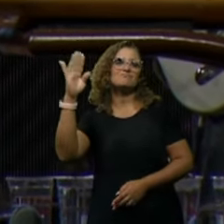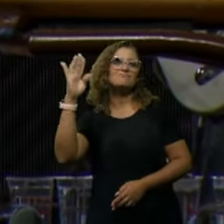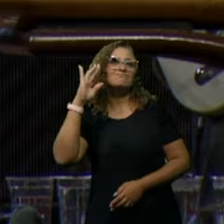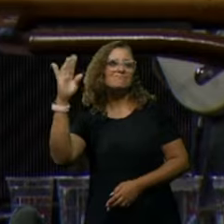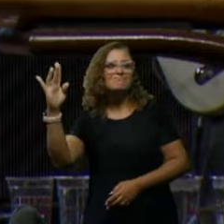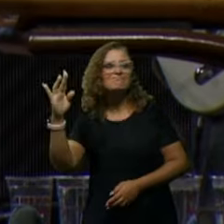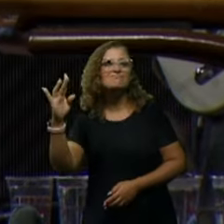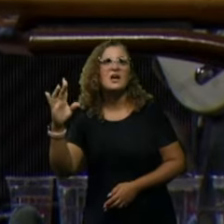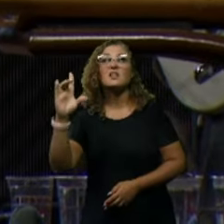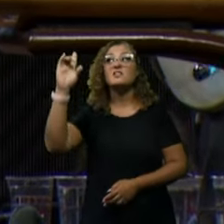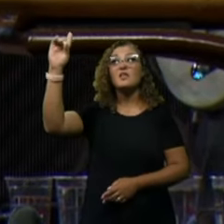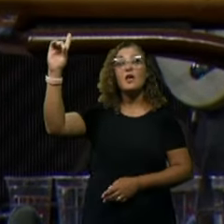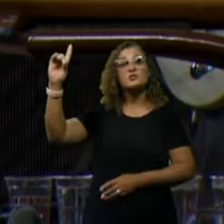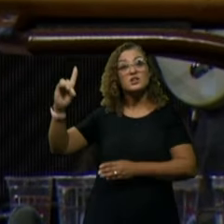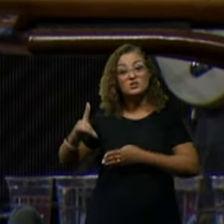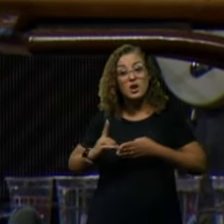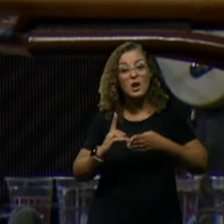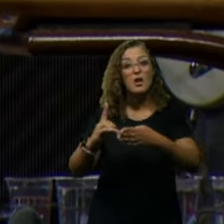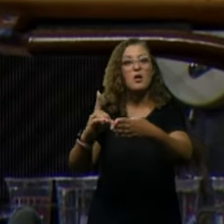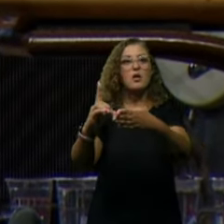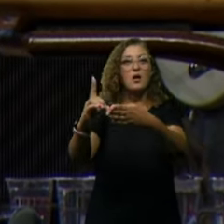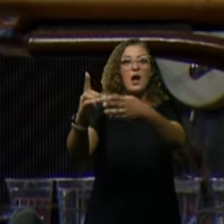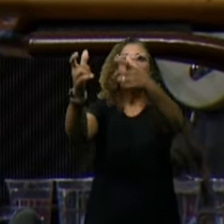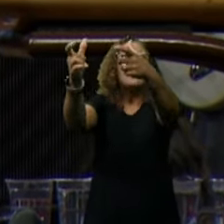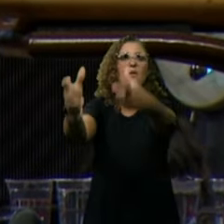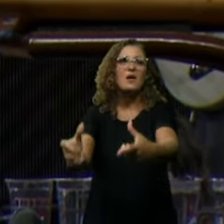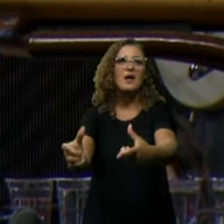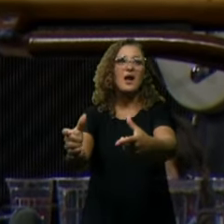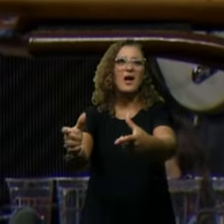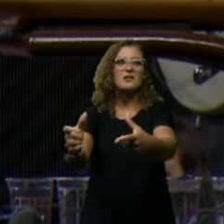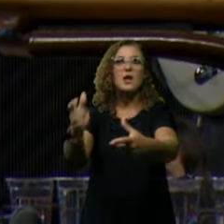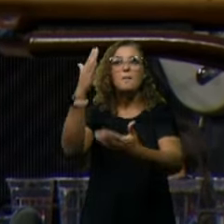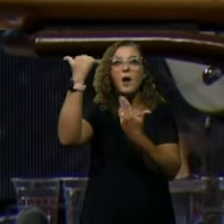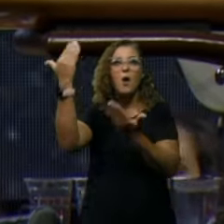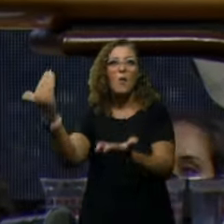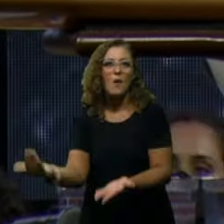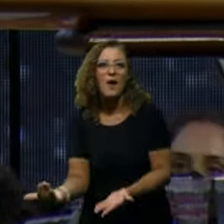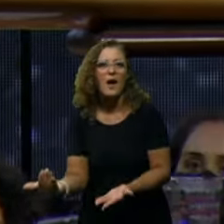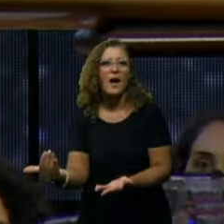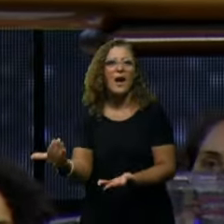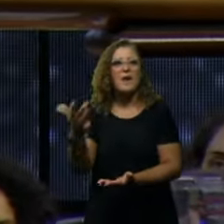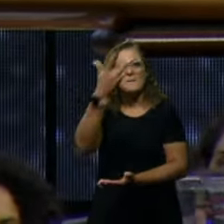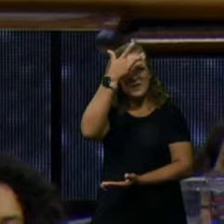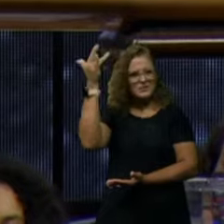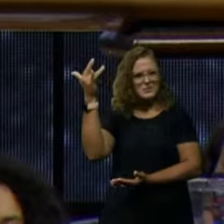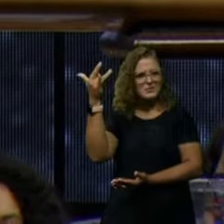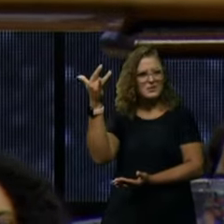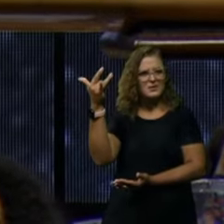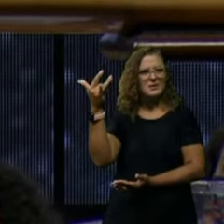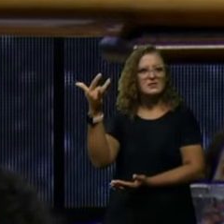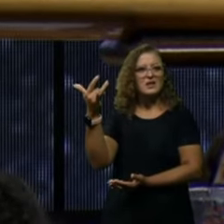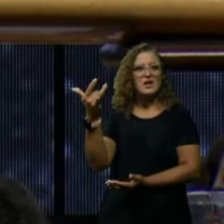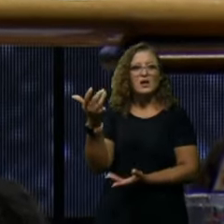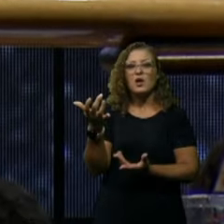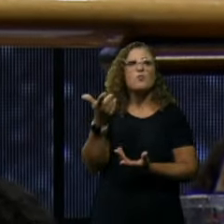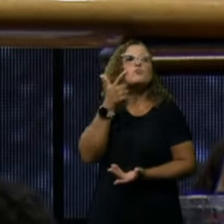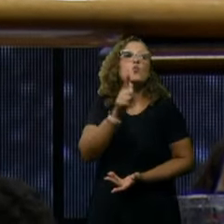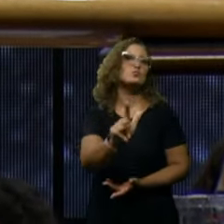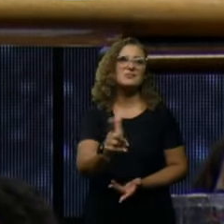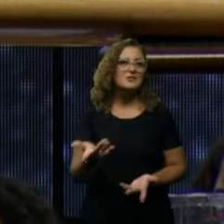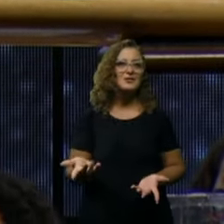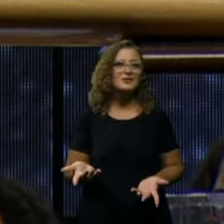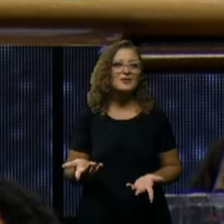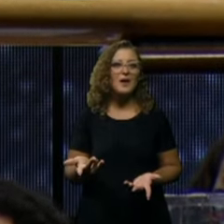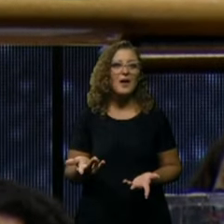Deus vai te levar a lugares para um hacker queria chegar e não chegou é isso não é só sobre você mas sobre a